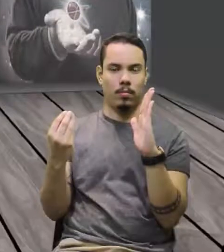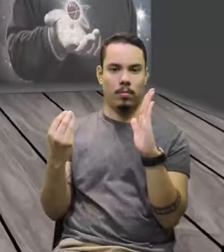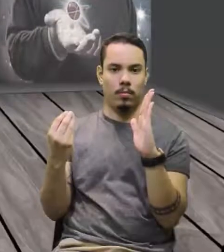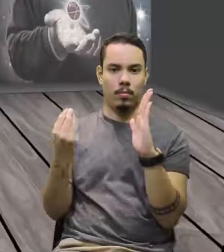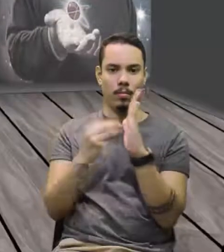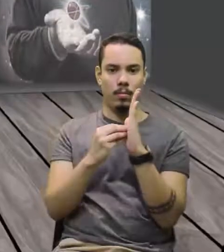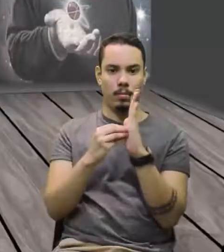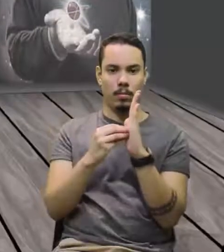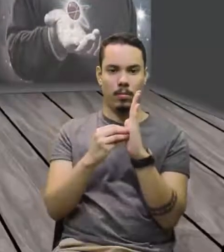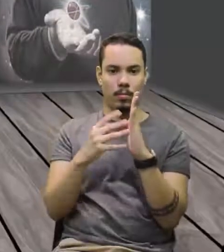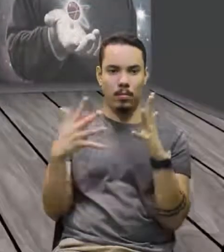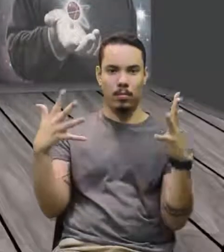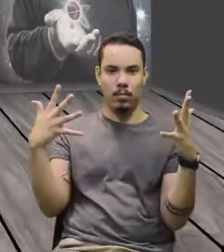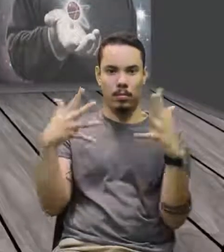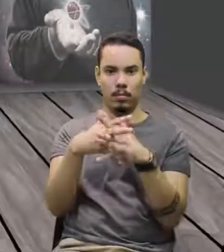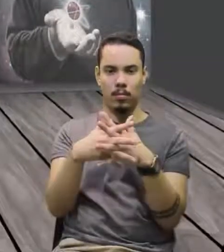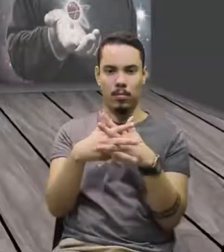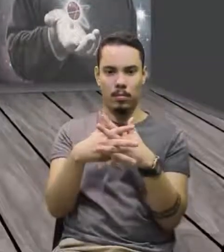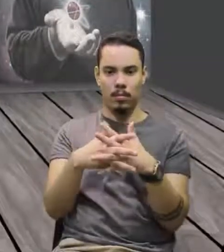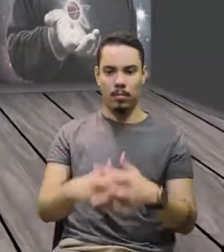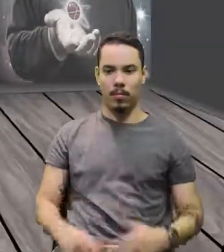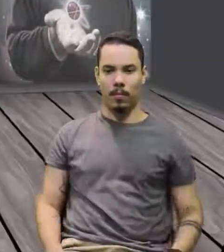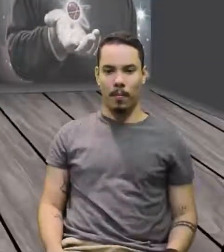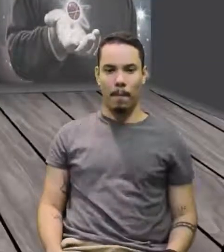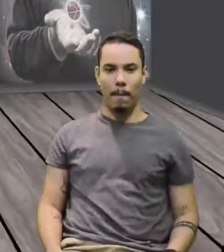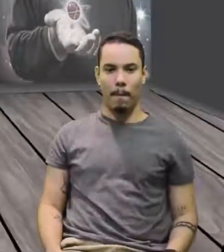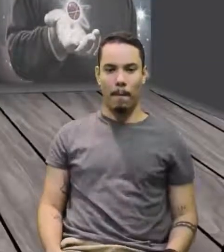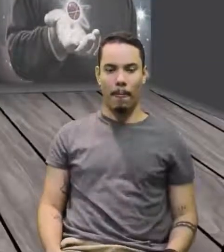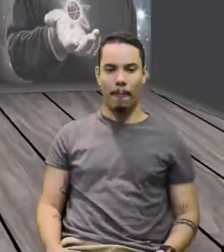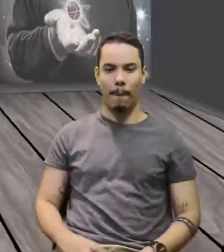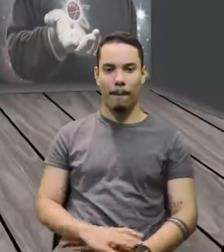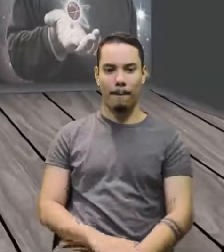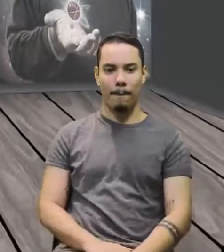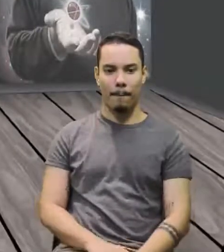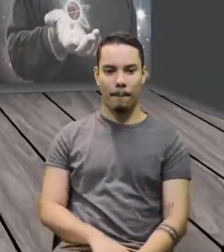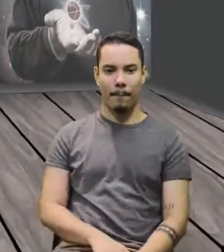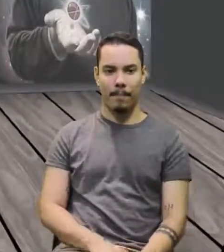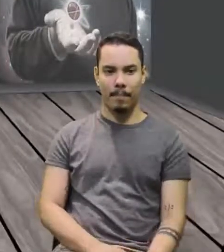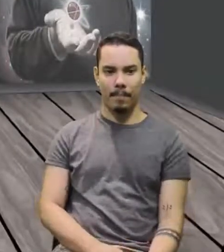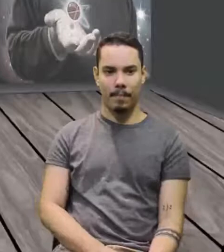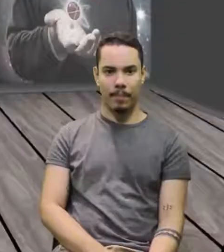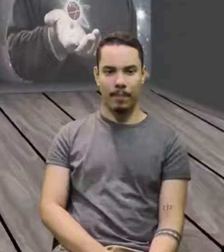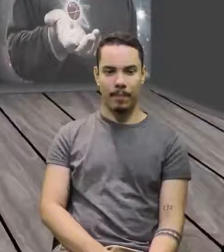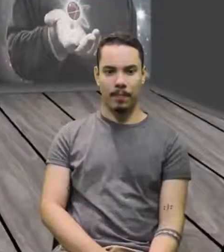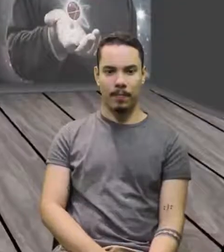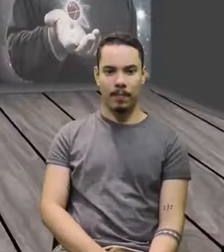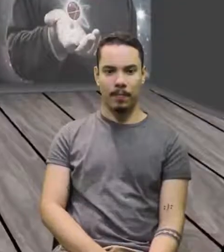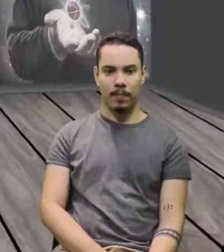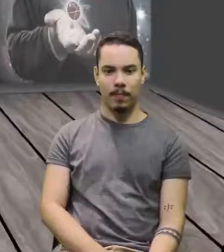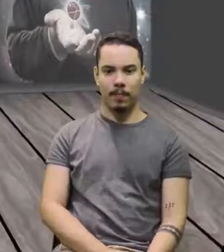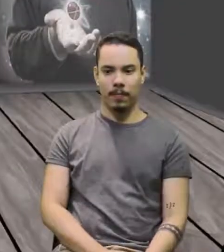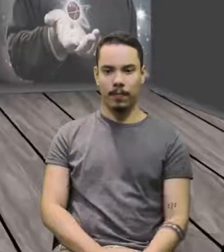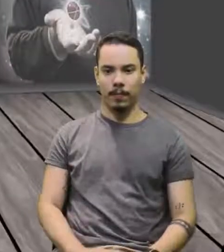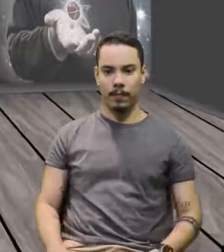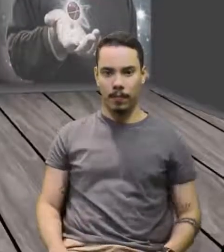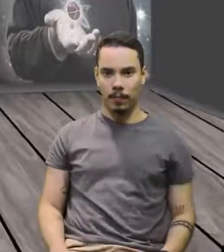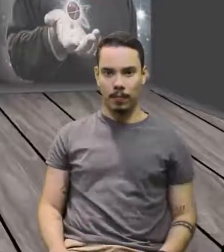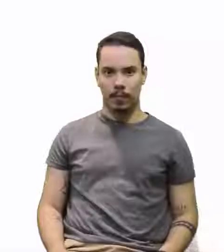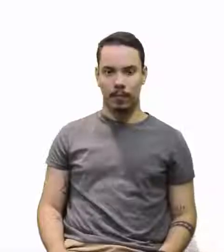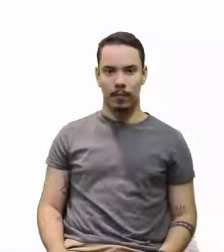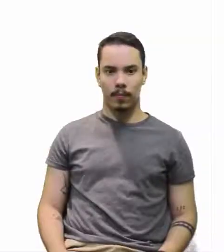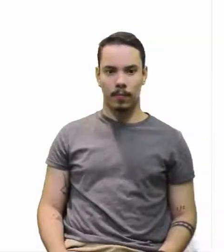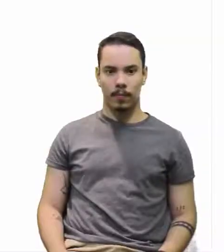pontinho. E o xizinho, que é... A flecha está, no caso, entrando, porque a flecha vai entrar toda, ok? Vamos lá,